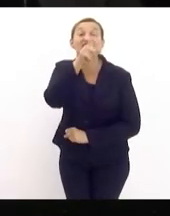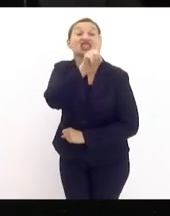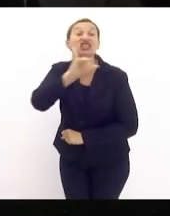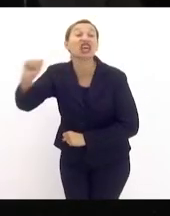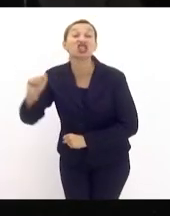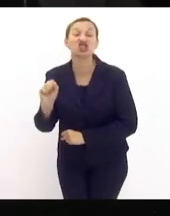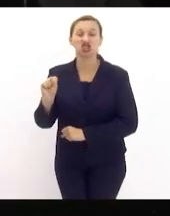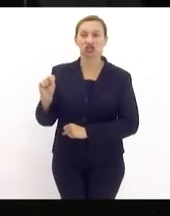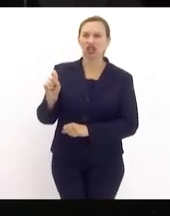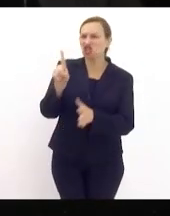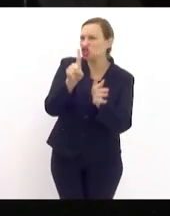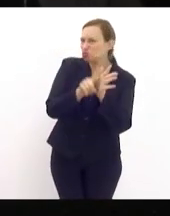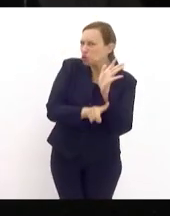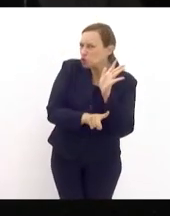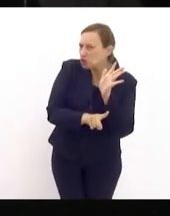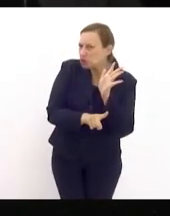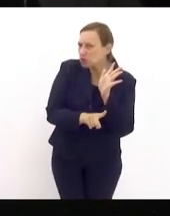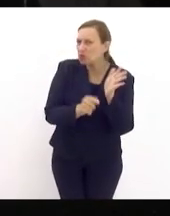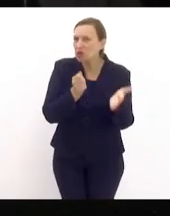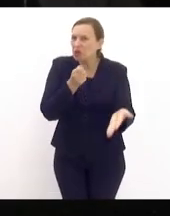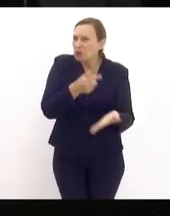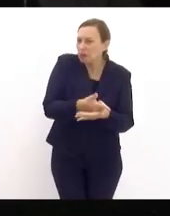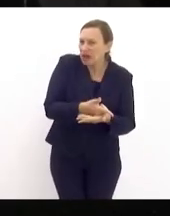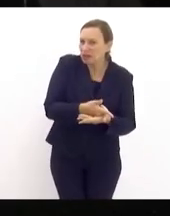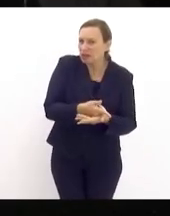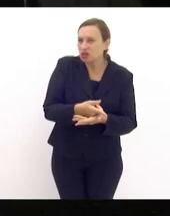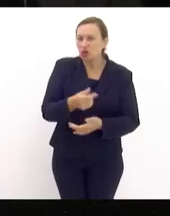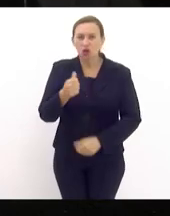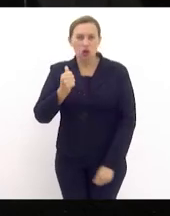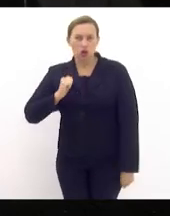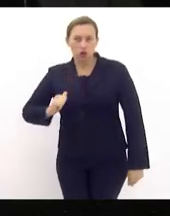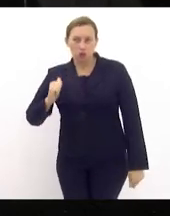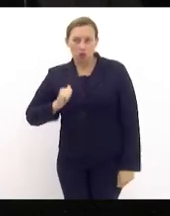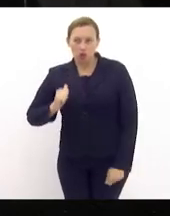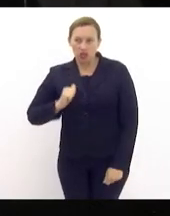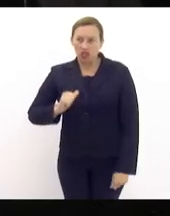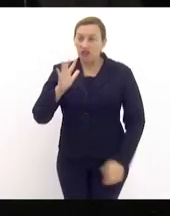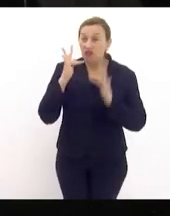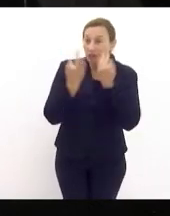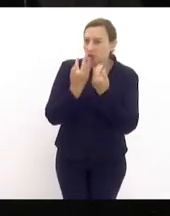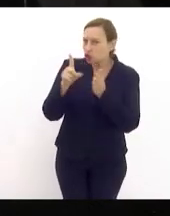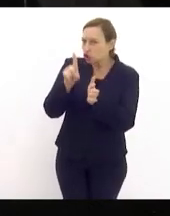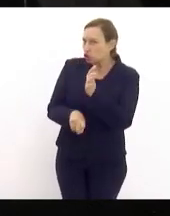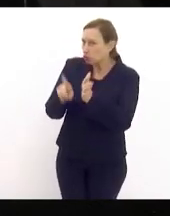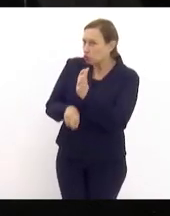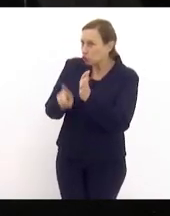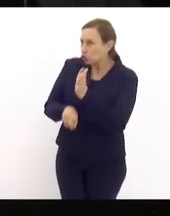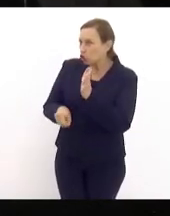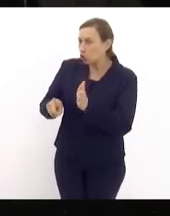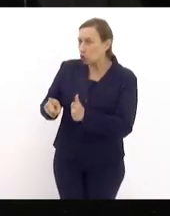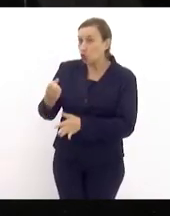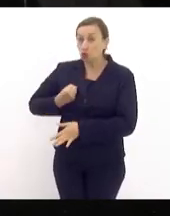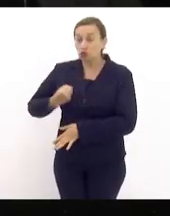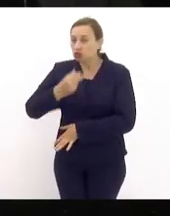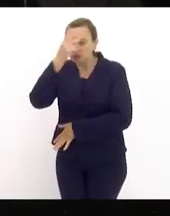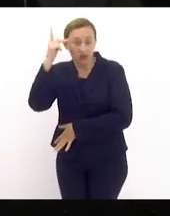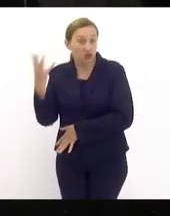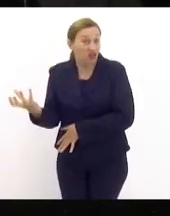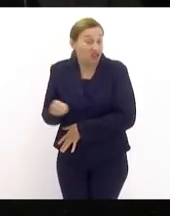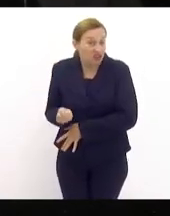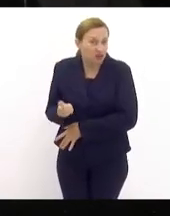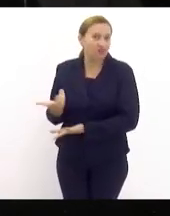A diminuição do pagamento do Bolsa Família? Diminuíram e muito o número de beneficiários.